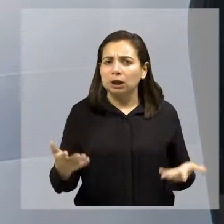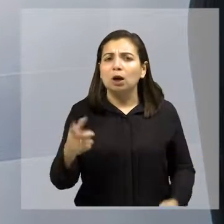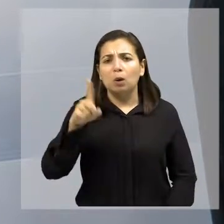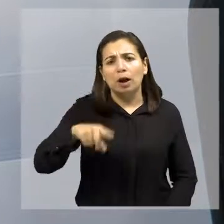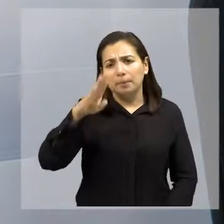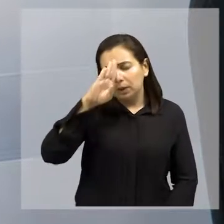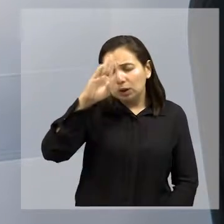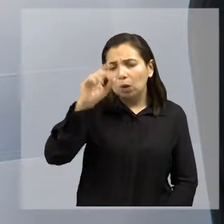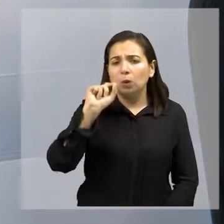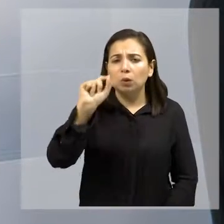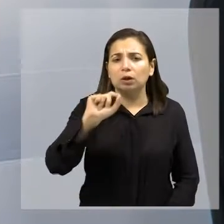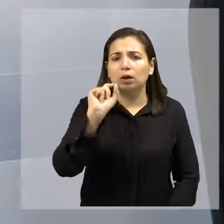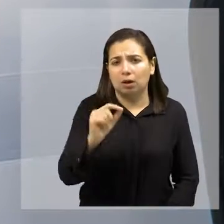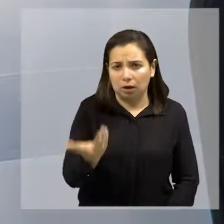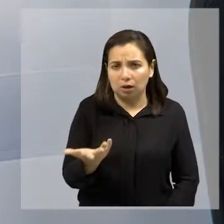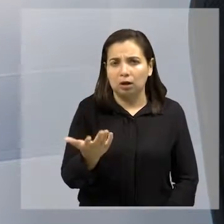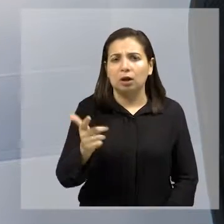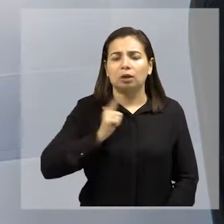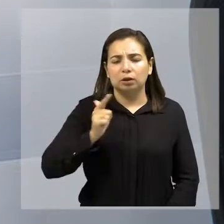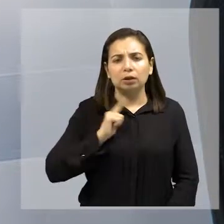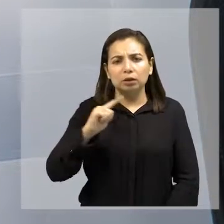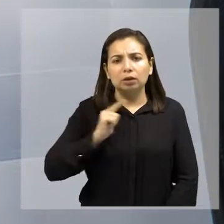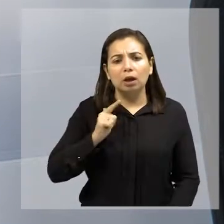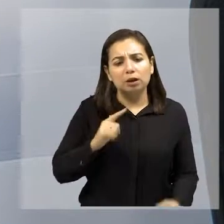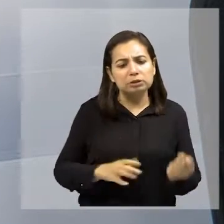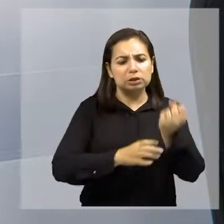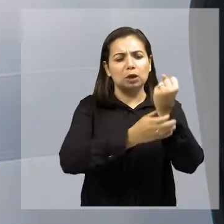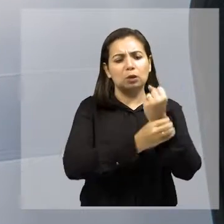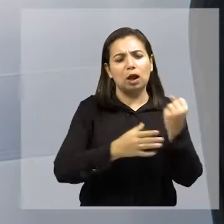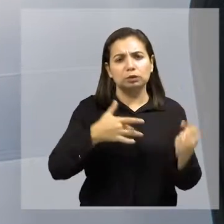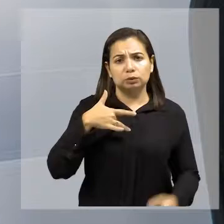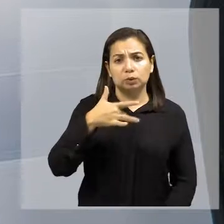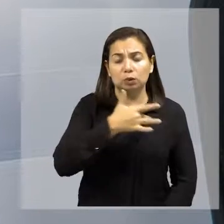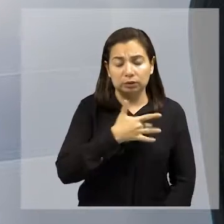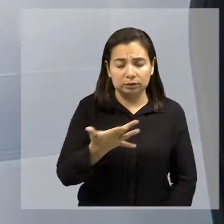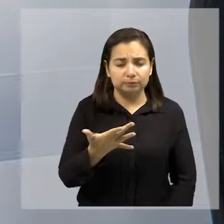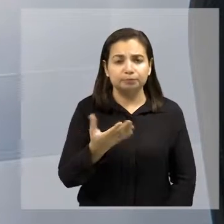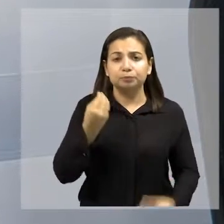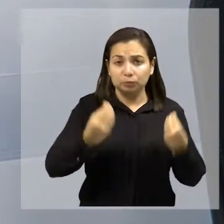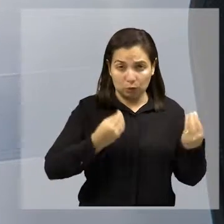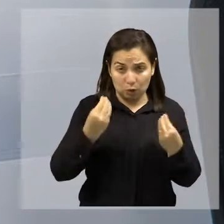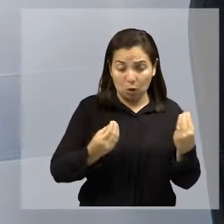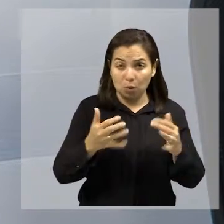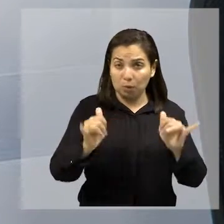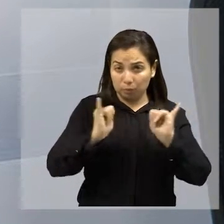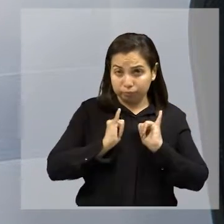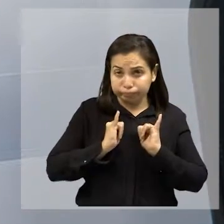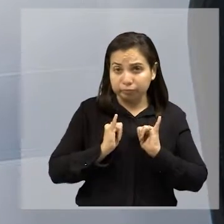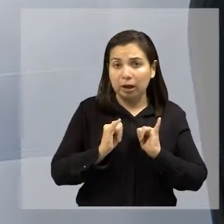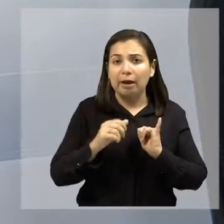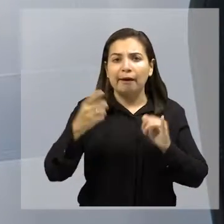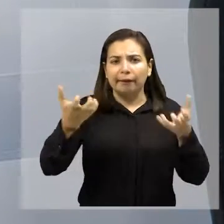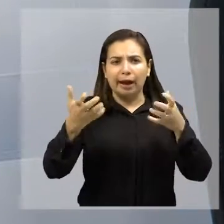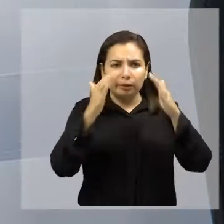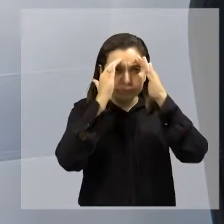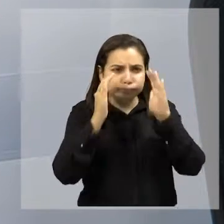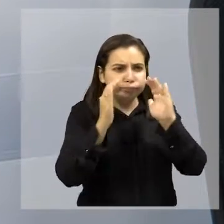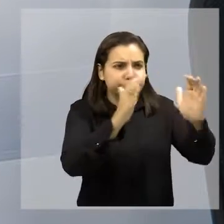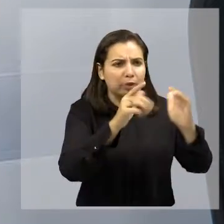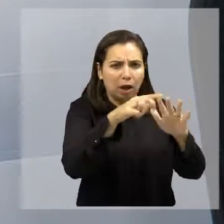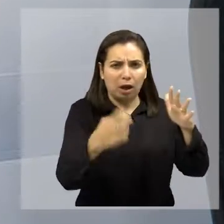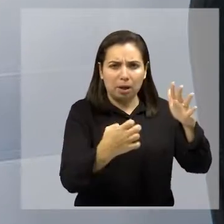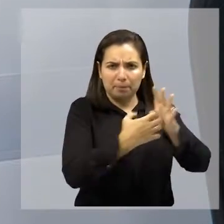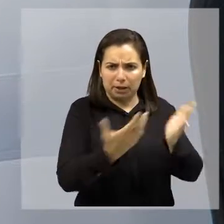solidariedade, que é o fundamento essencial da seguridade social, e estabelecer os fundamentos da capitalização. Quem ganha com